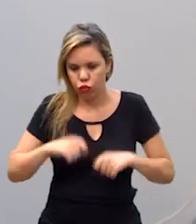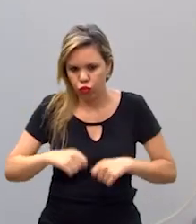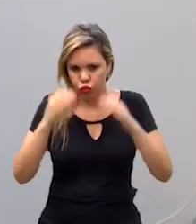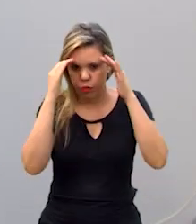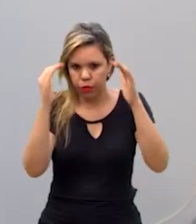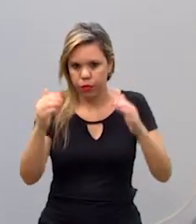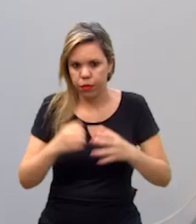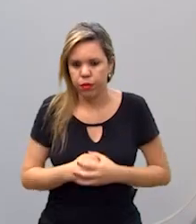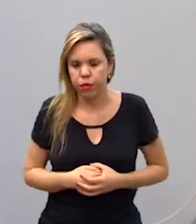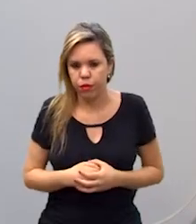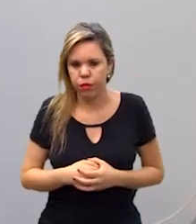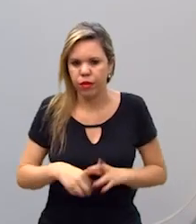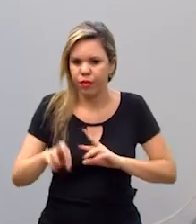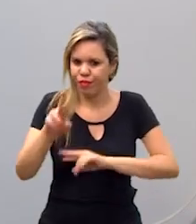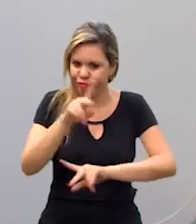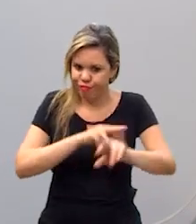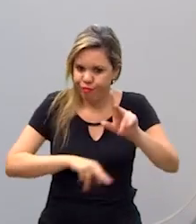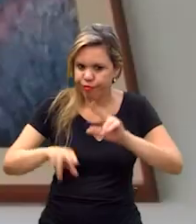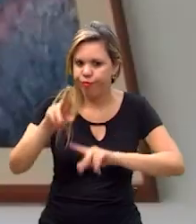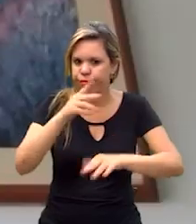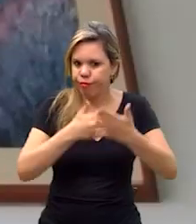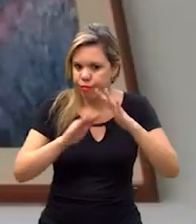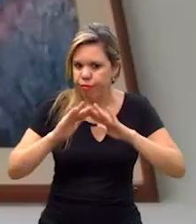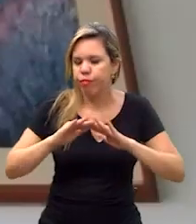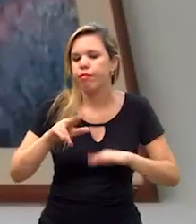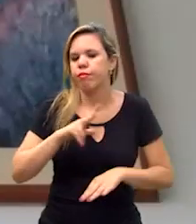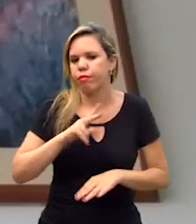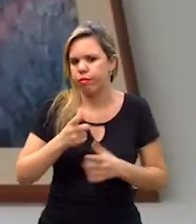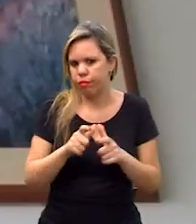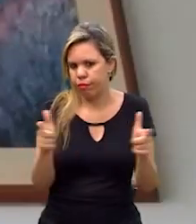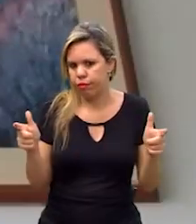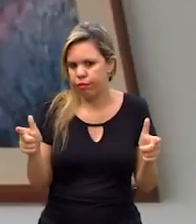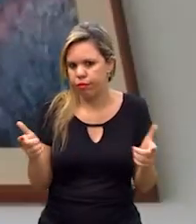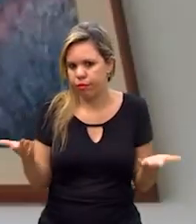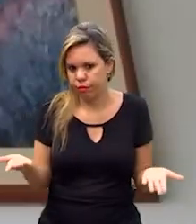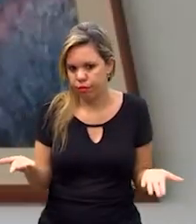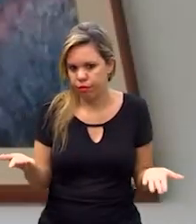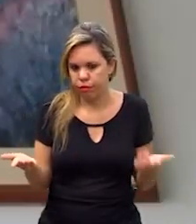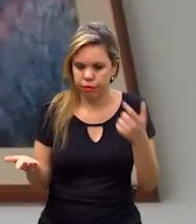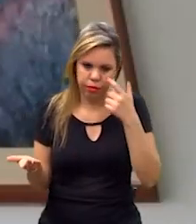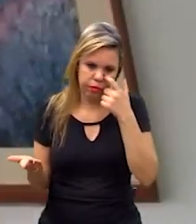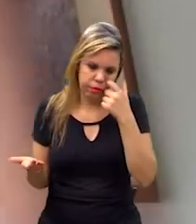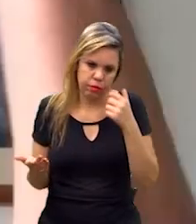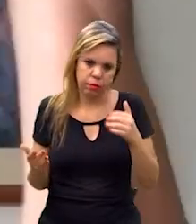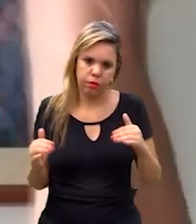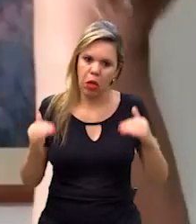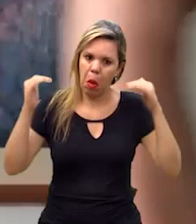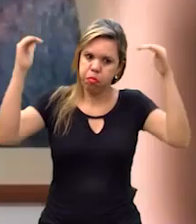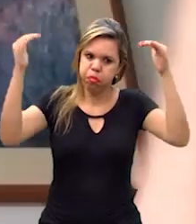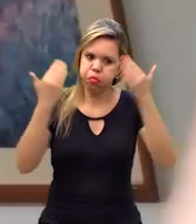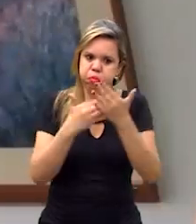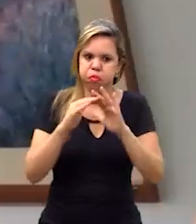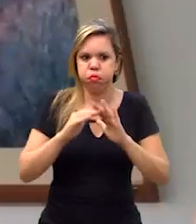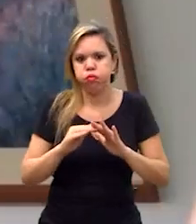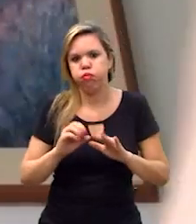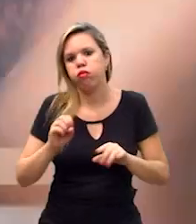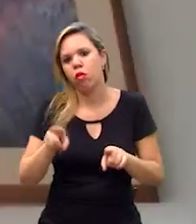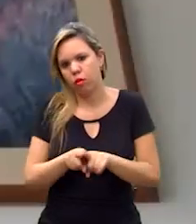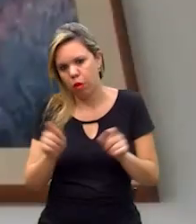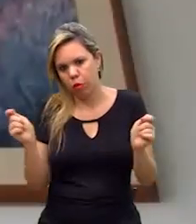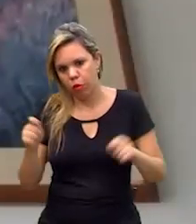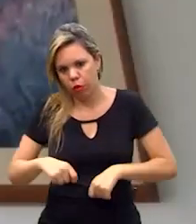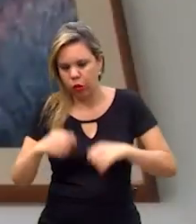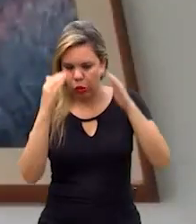tivessem condições de cumprir. Porque a diversidade das escolas privadas é muito grande. Você tem desde grandes